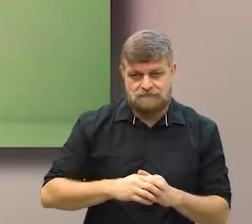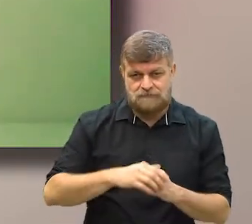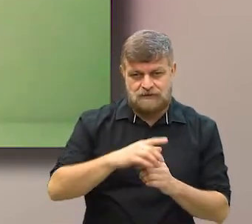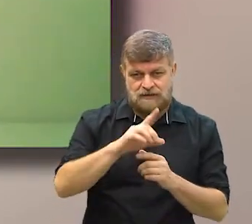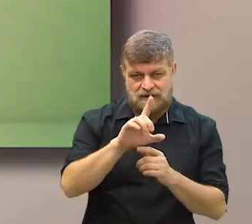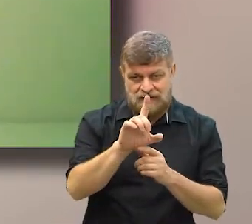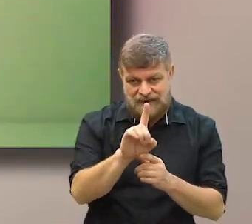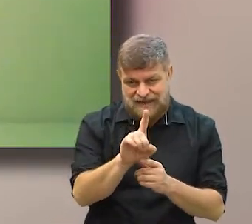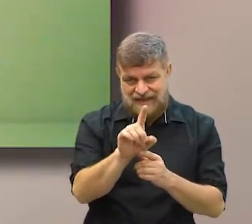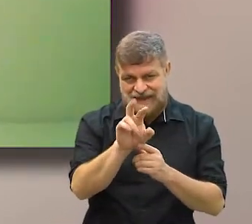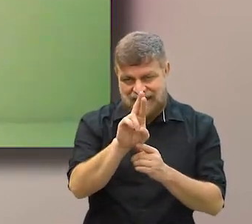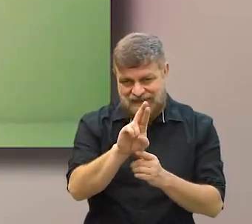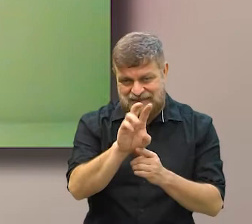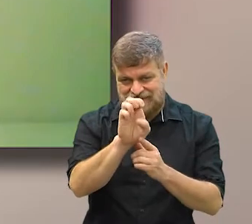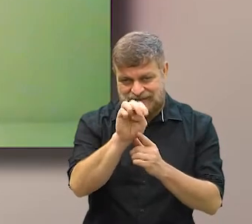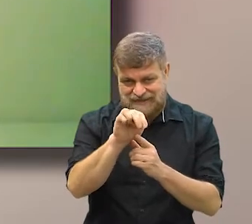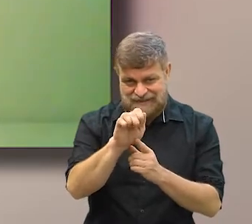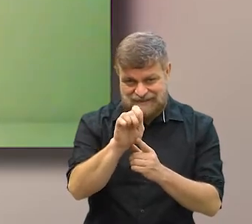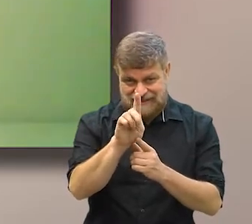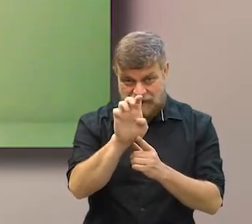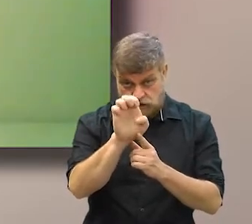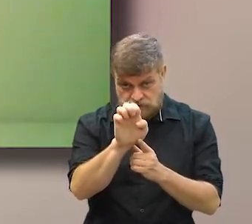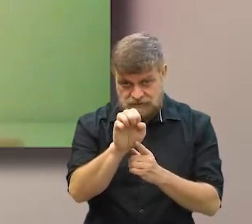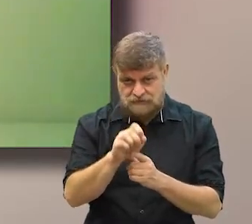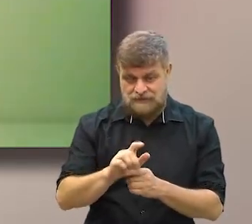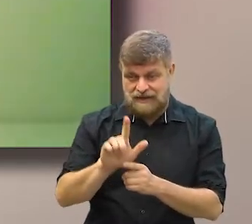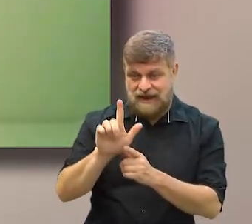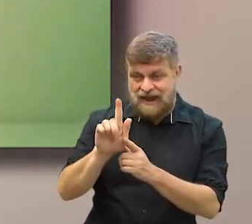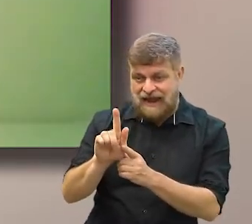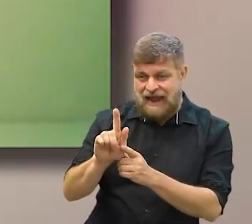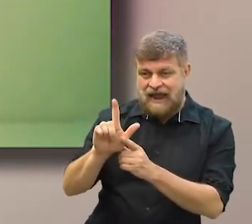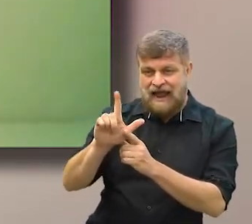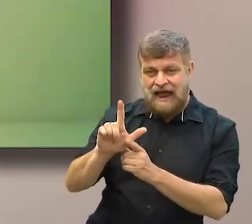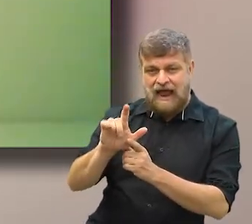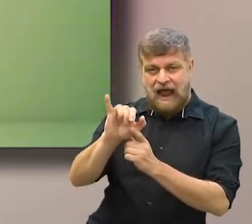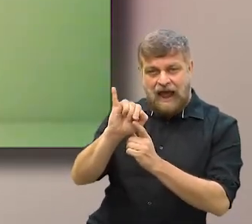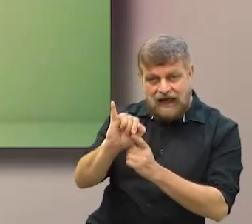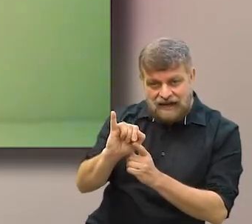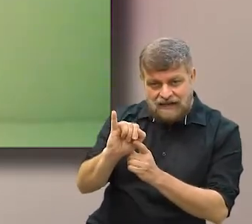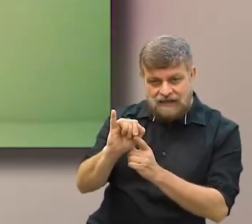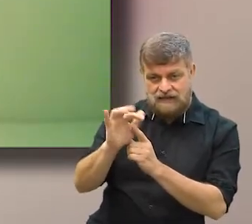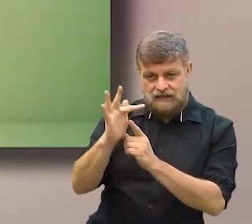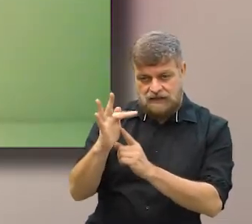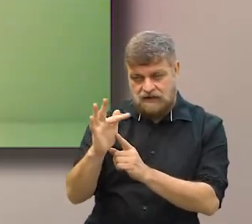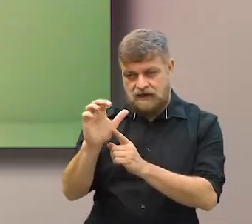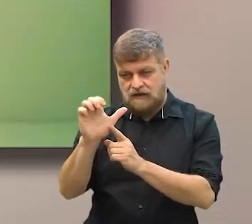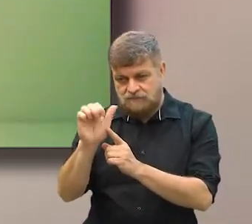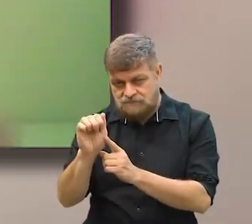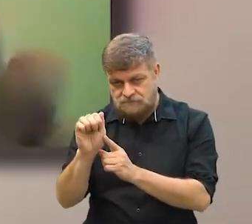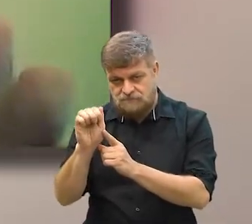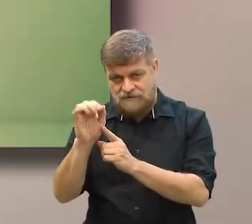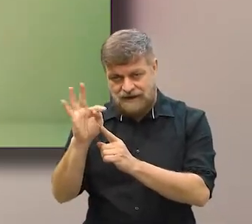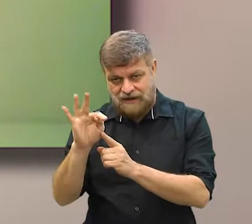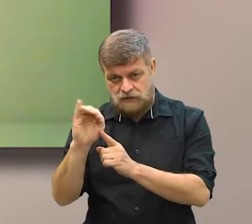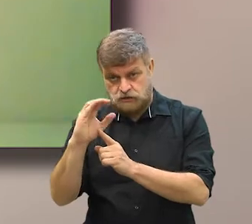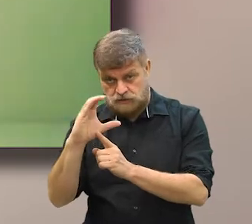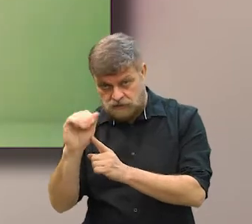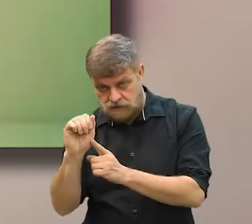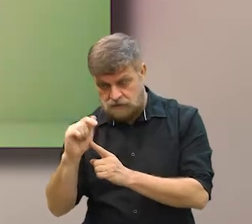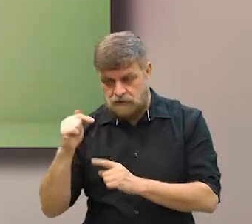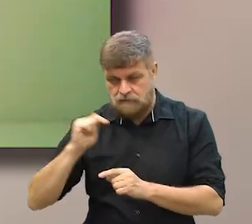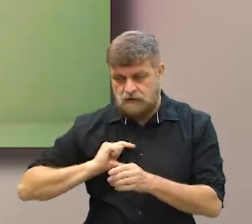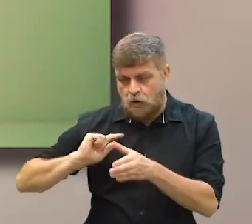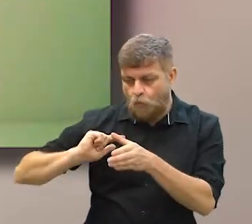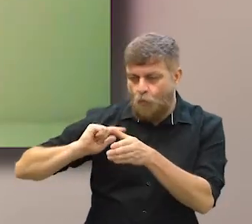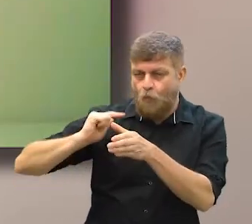drenagem linfática. E isso a gente não sabia antes de 2012. Para que essa drenagem